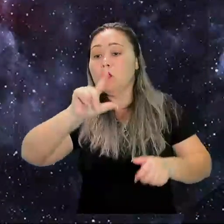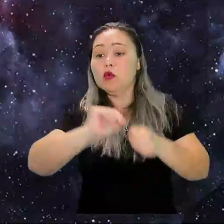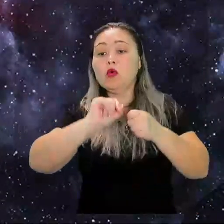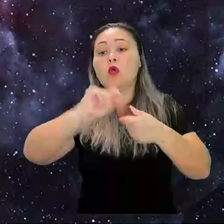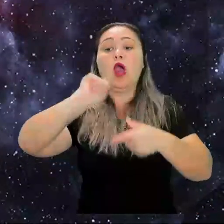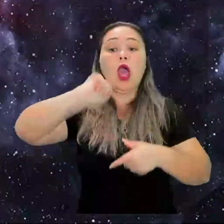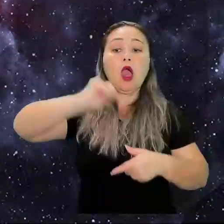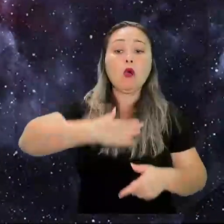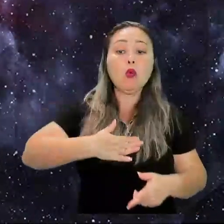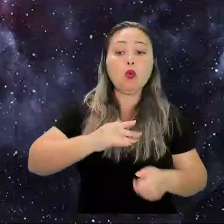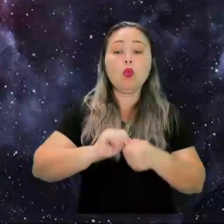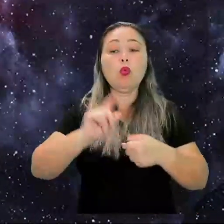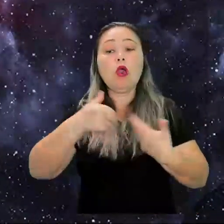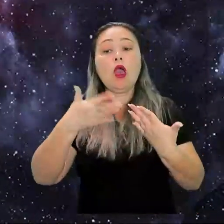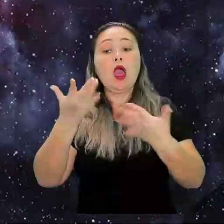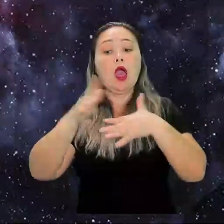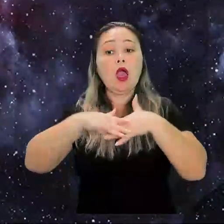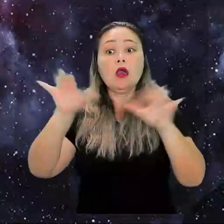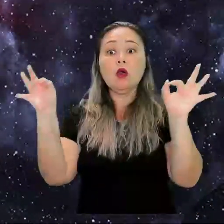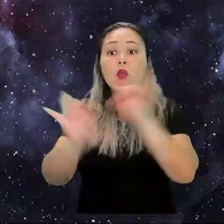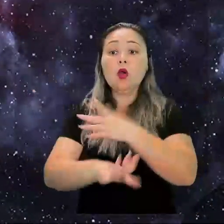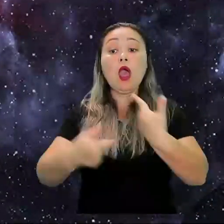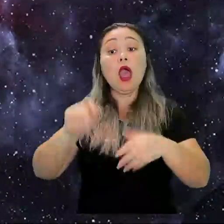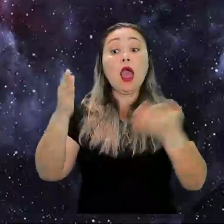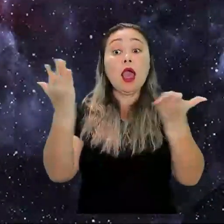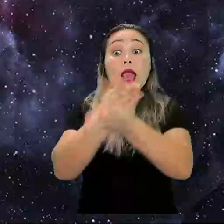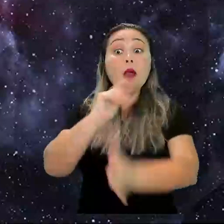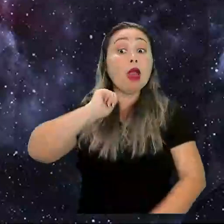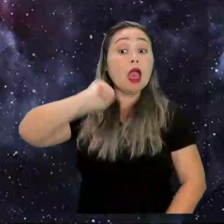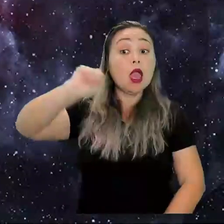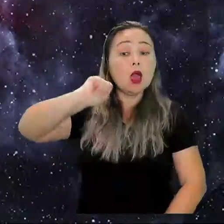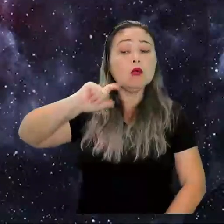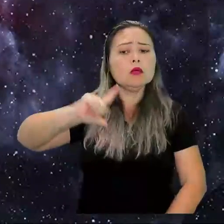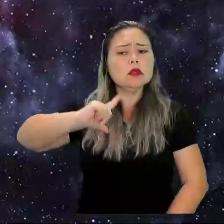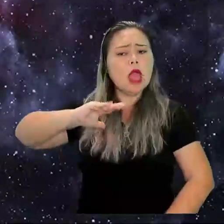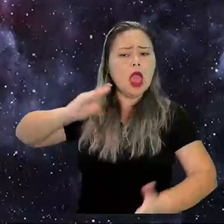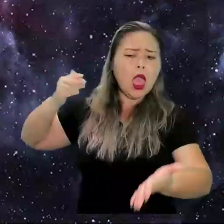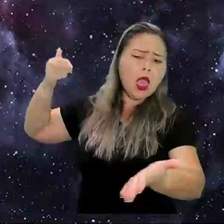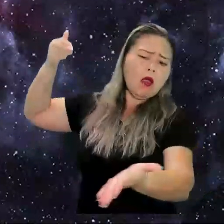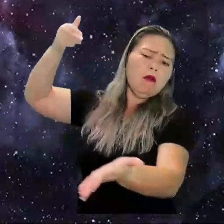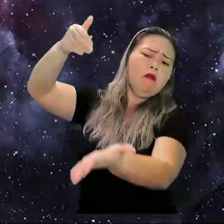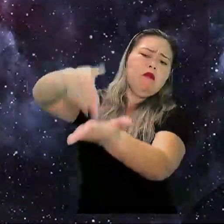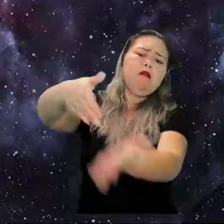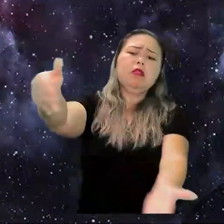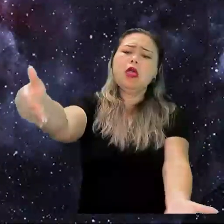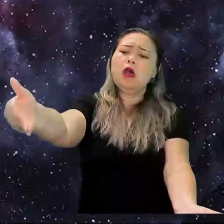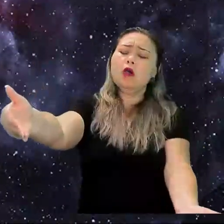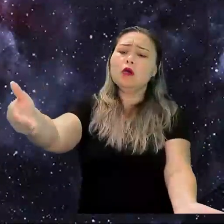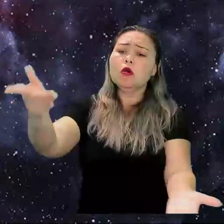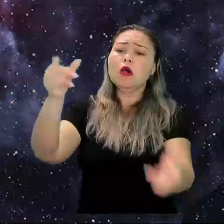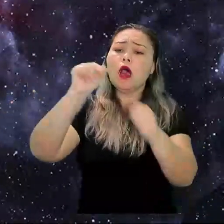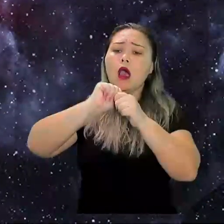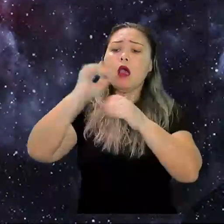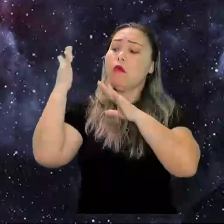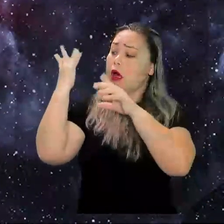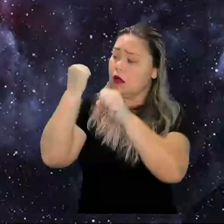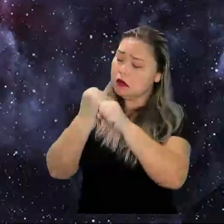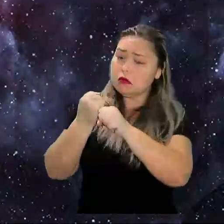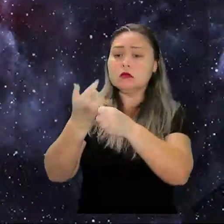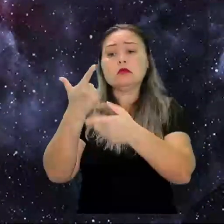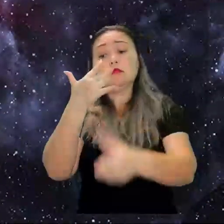julho, agosto. A aula de matemática acaba agora em abril. Mas vocês têm até o final para estar